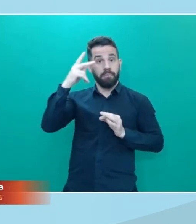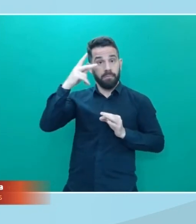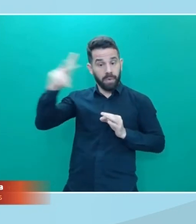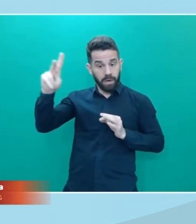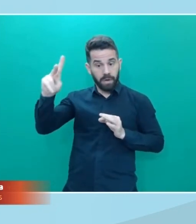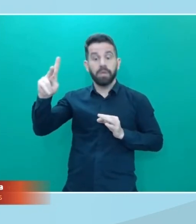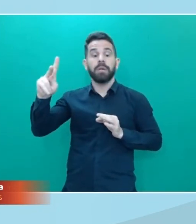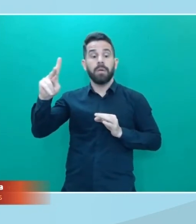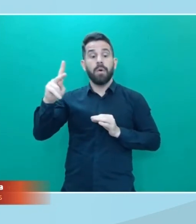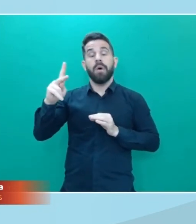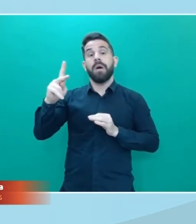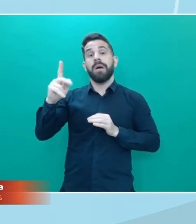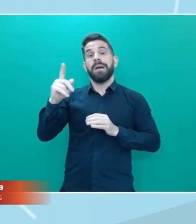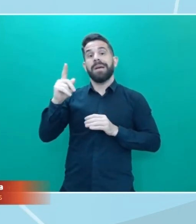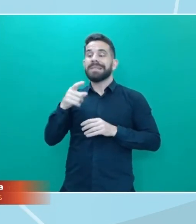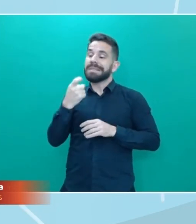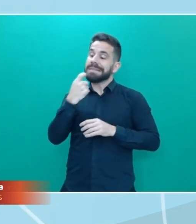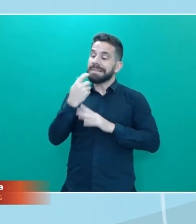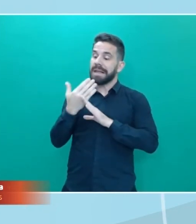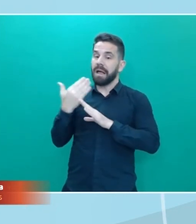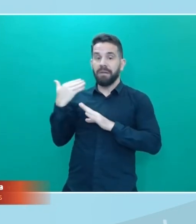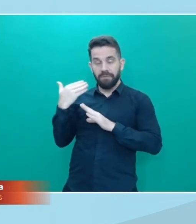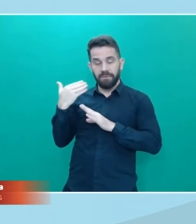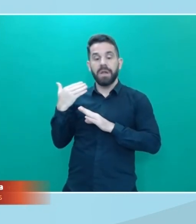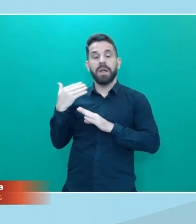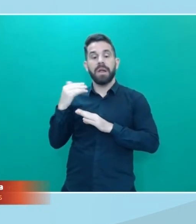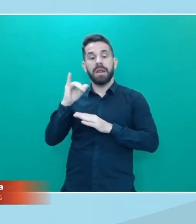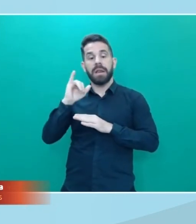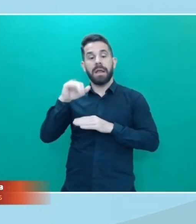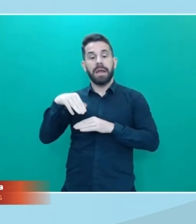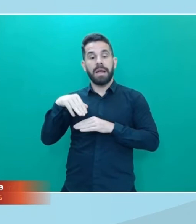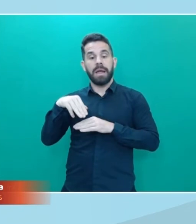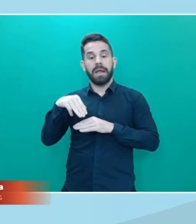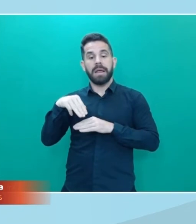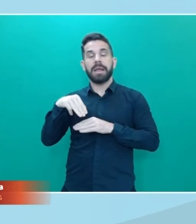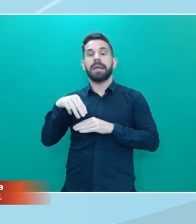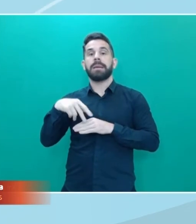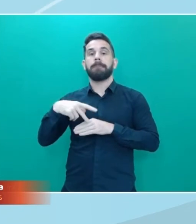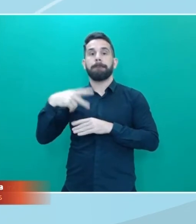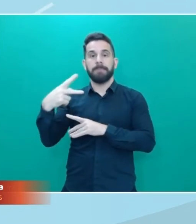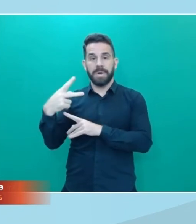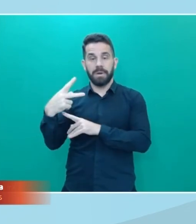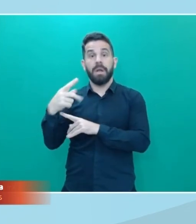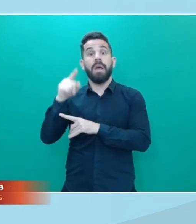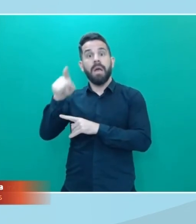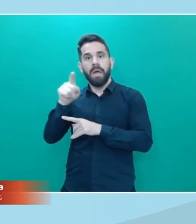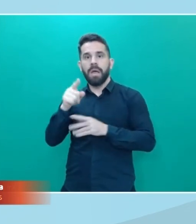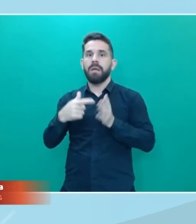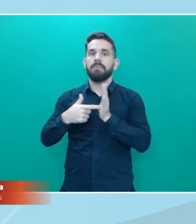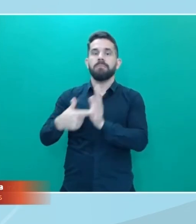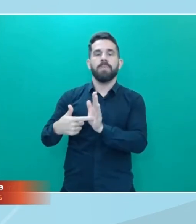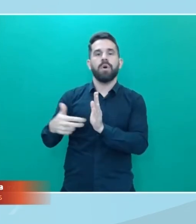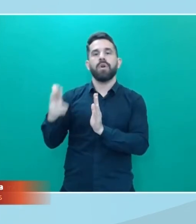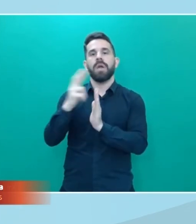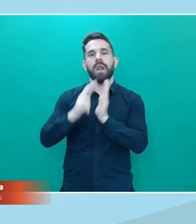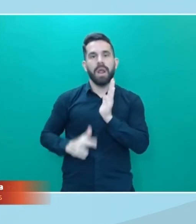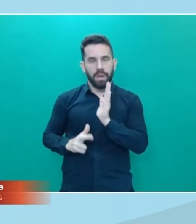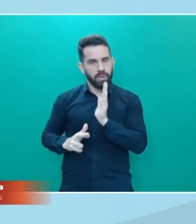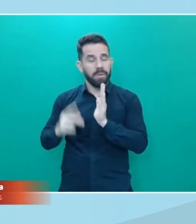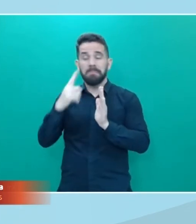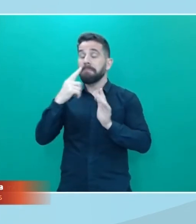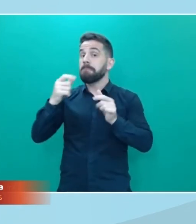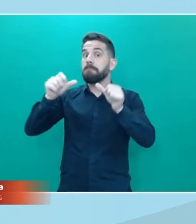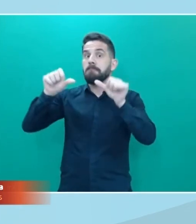INPE. Esse é o pior mês de setembro da série histórica, que começou em 2015. O